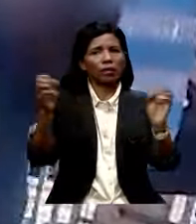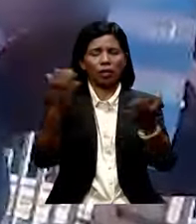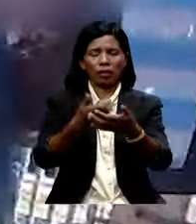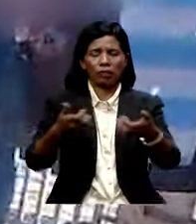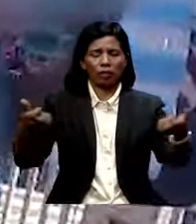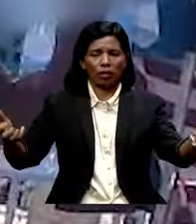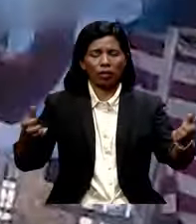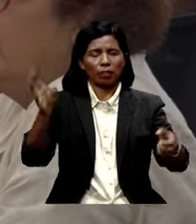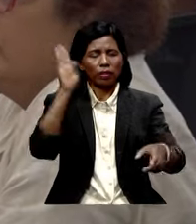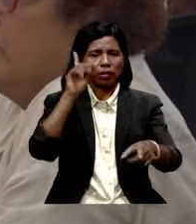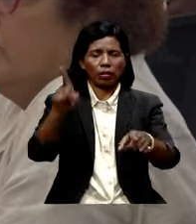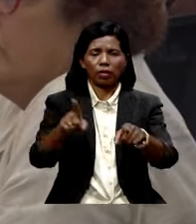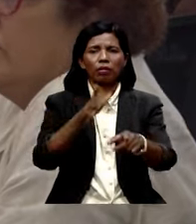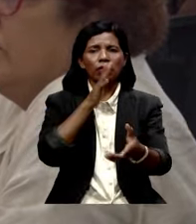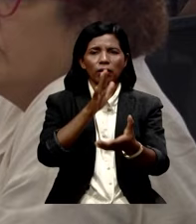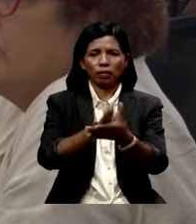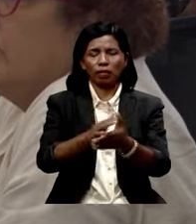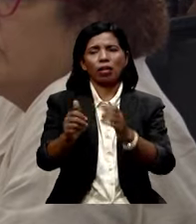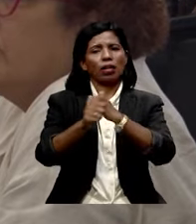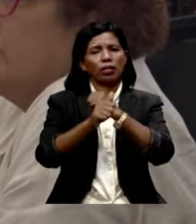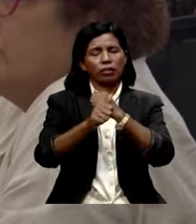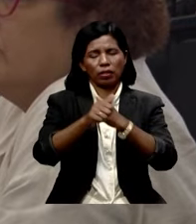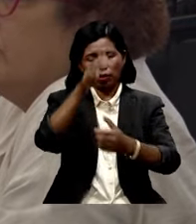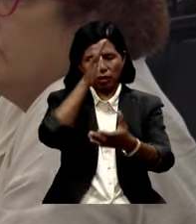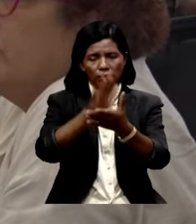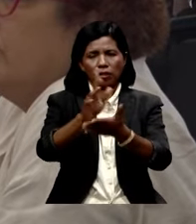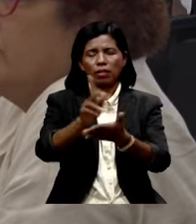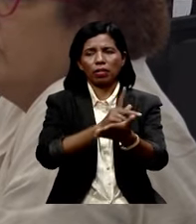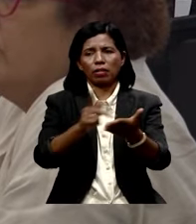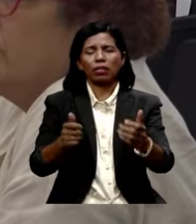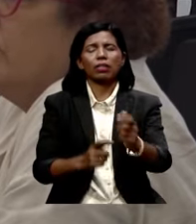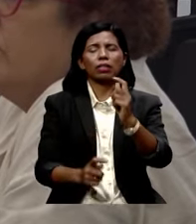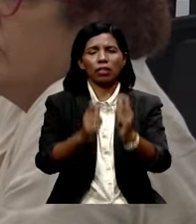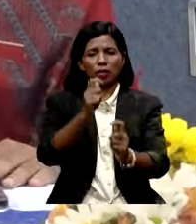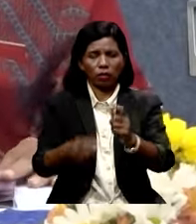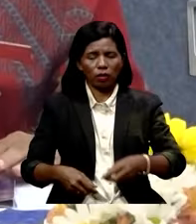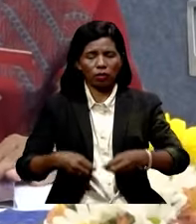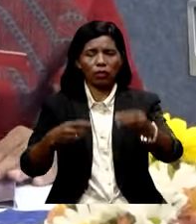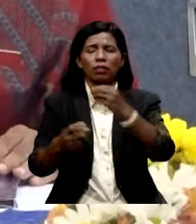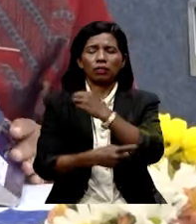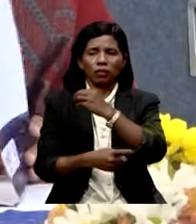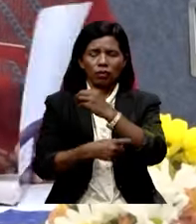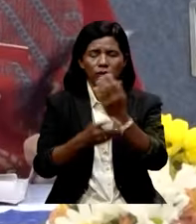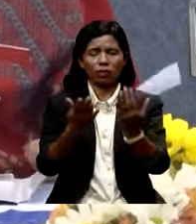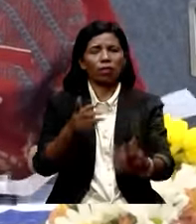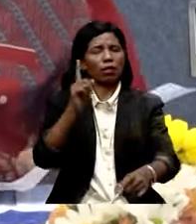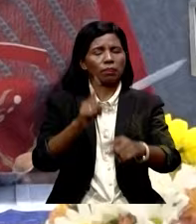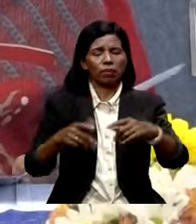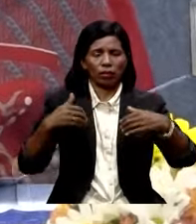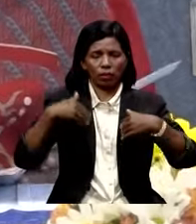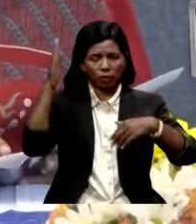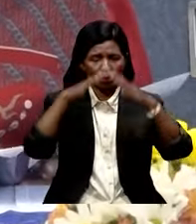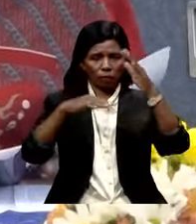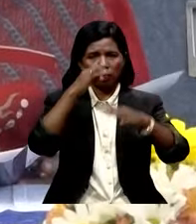nebe Bacuhela, Niafen. Tuir Horta, a São Lang Niang ne crime, no ne tribunal precisa for sanção nebe Toran, a tua bela acontece tane futuro.